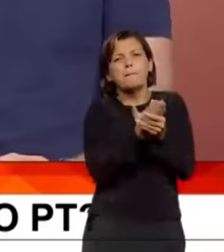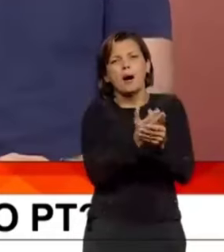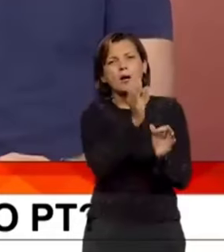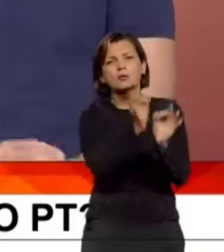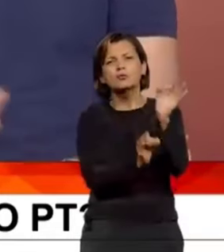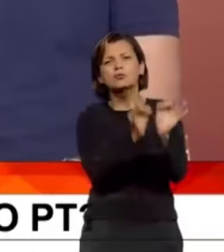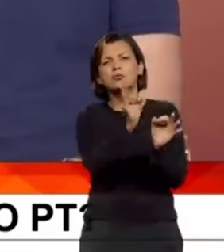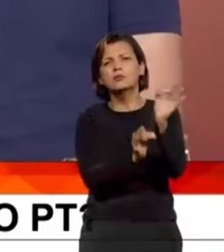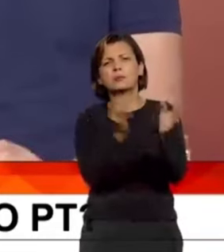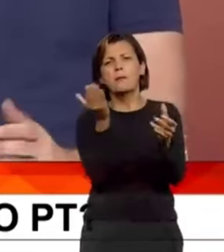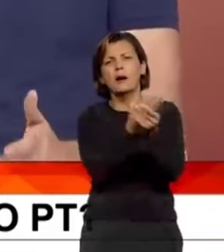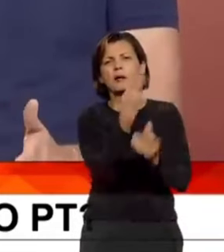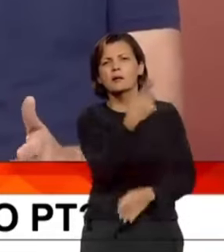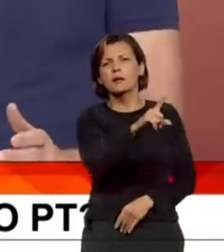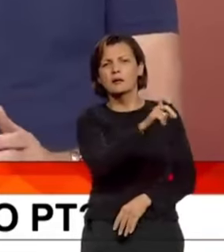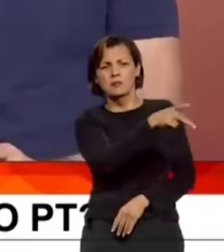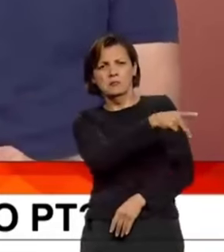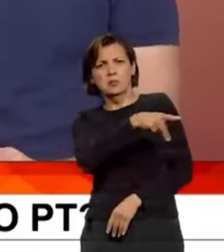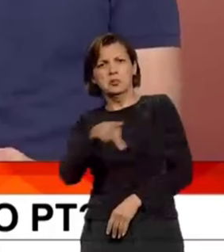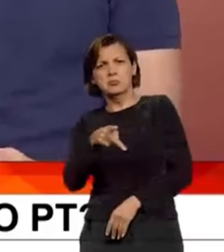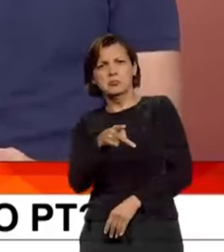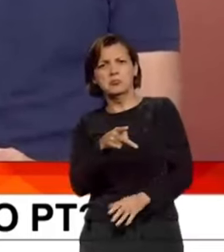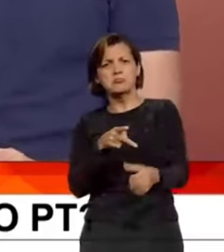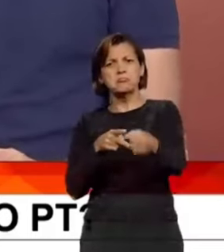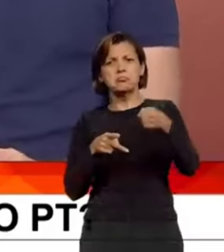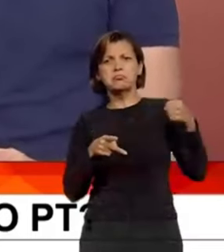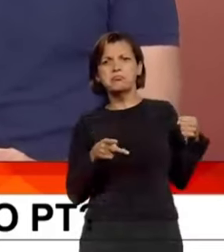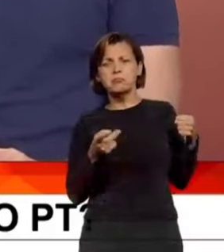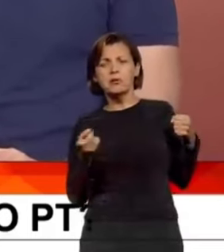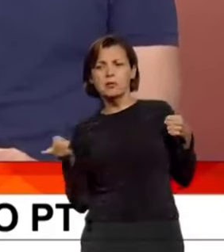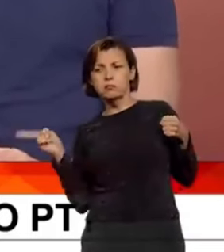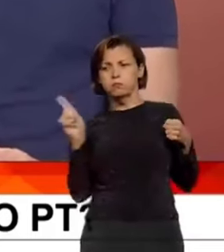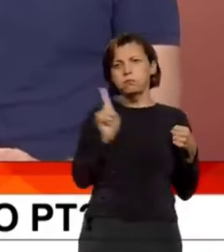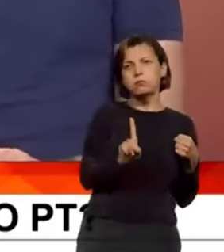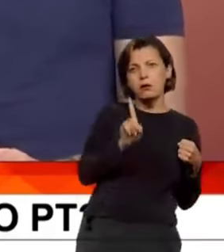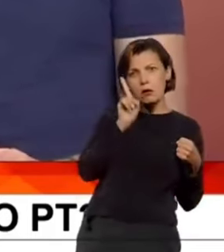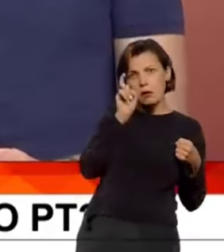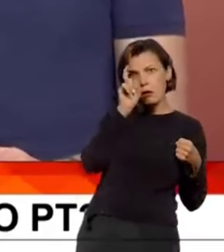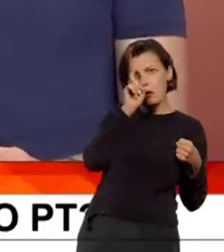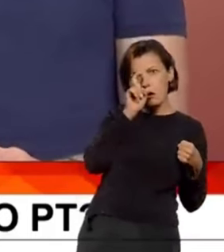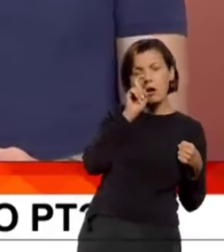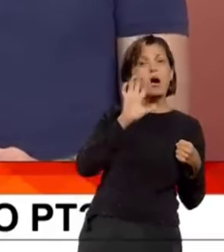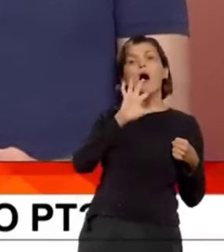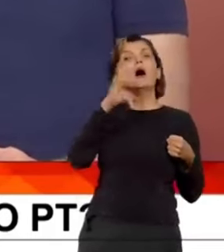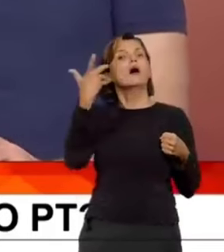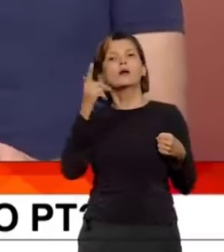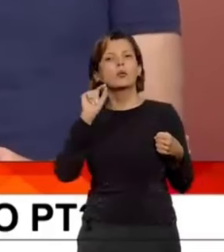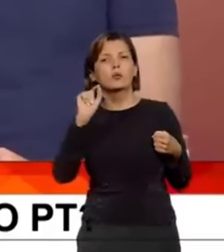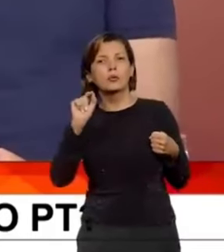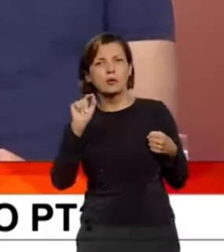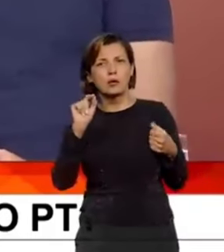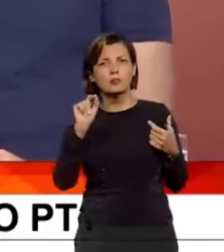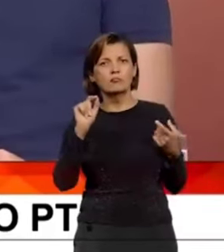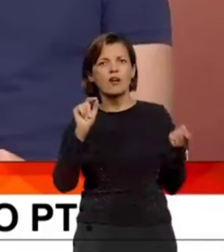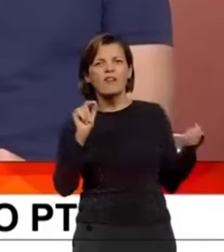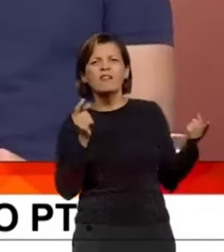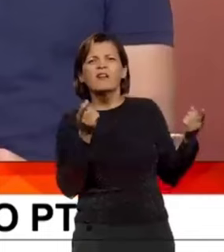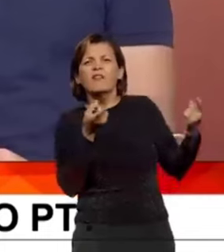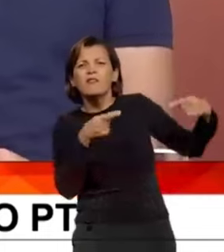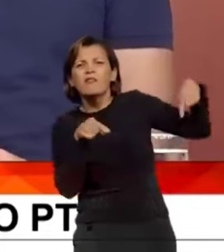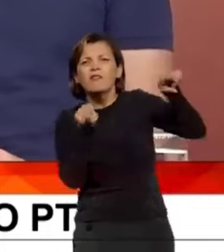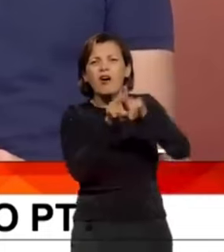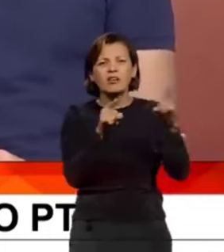decisão sai favorável à aula que é do PT dentro do próximo que já estava fora um vídeo seu partido PT